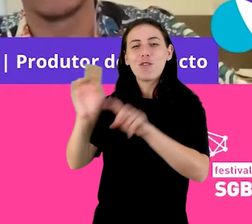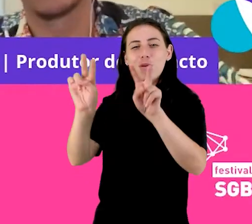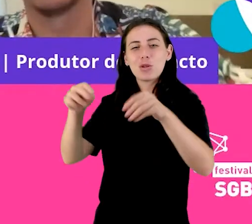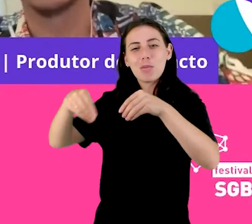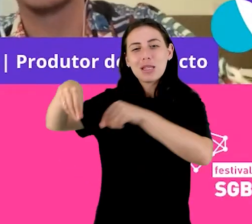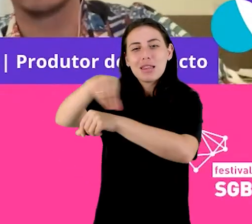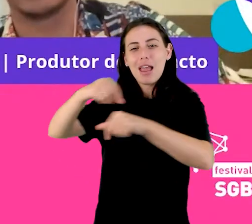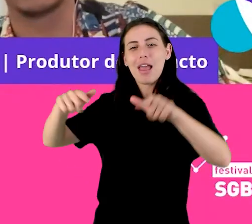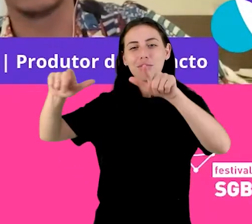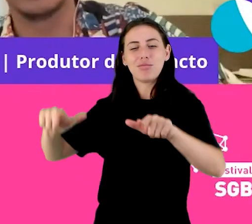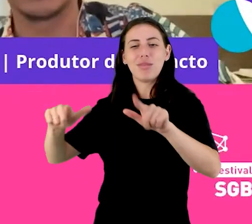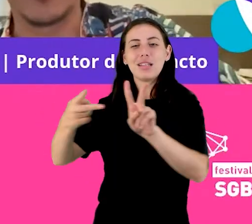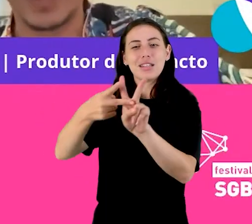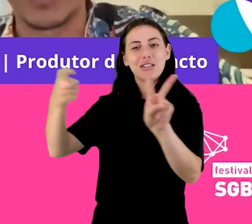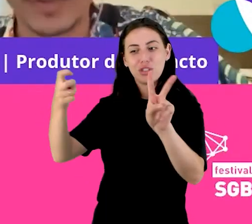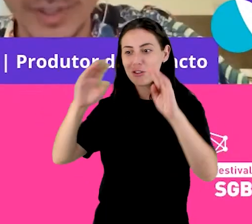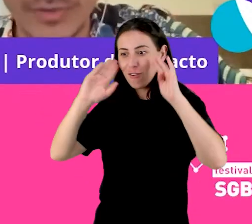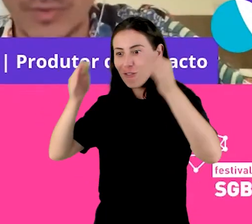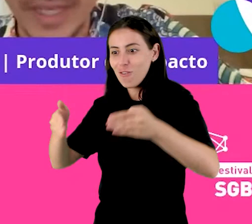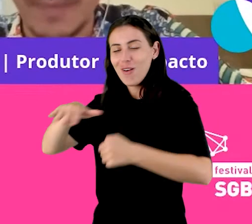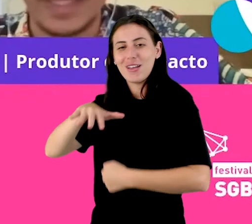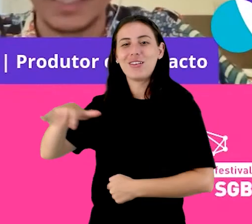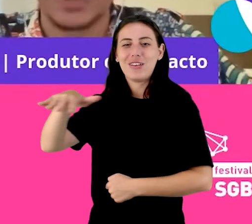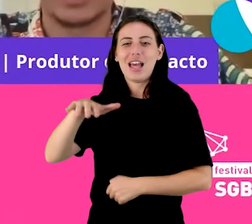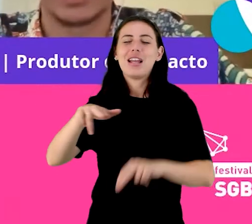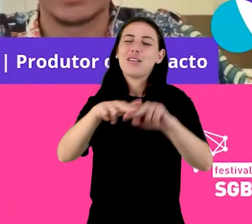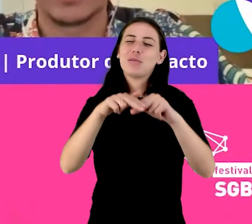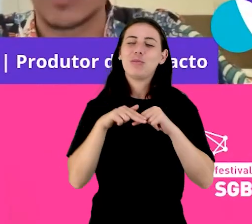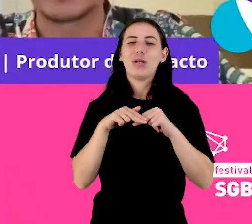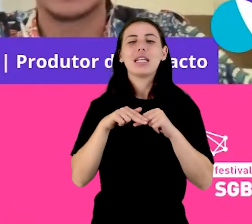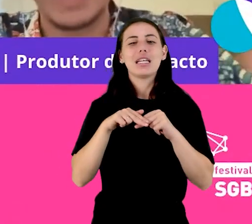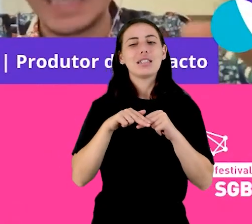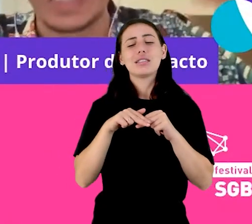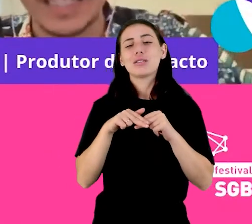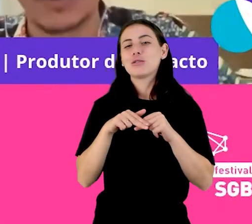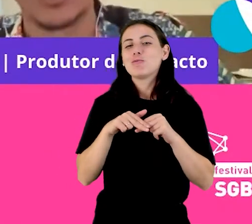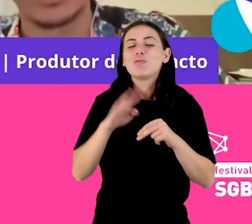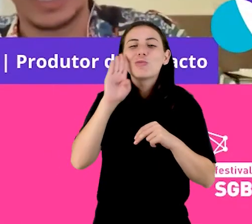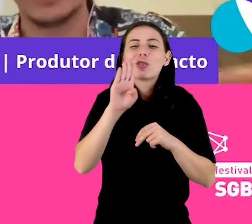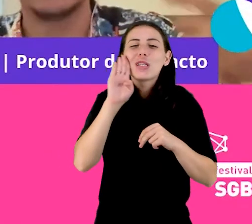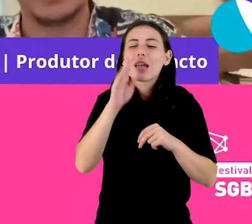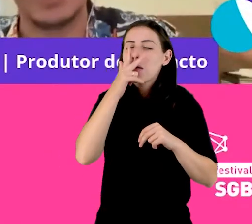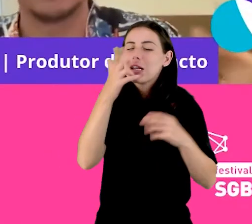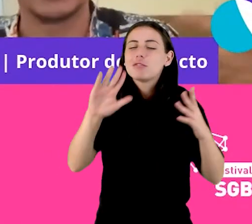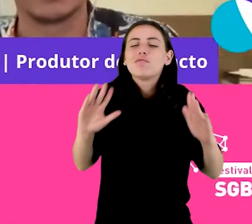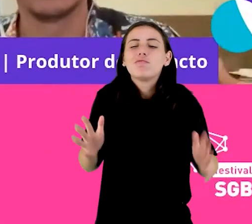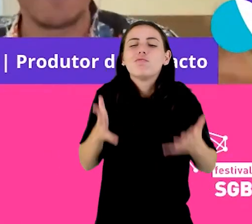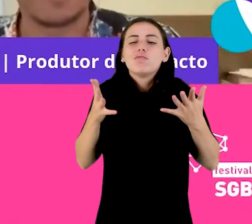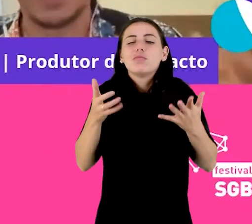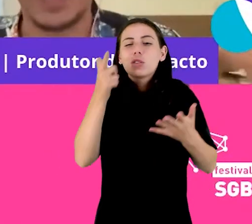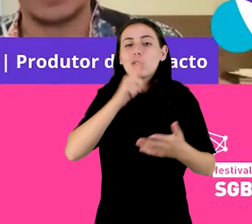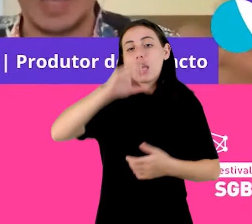mais, né? Como eu contei dessas experiências, de conviver com uma equipe inteira de pessoas trans e começar a entender tanta coisa, e aí